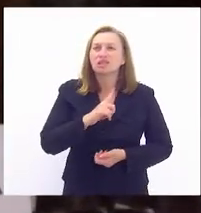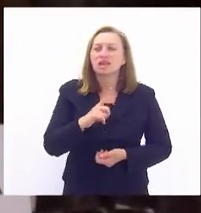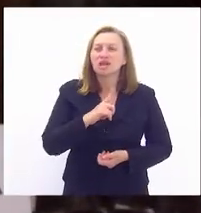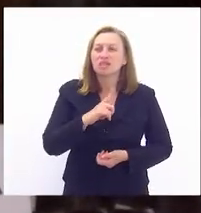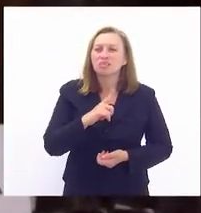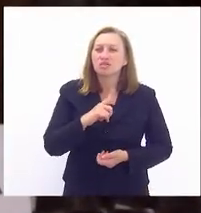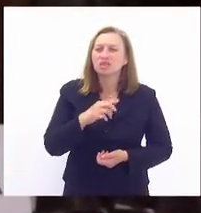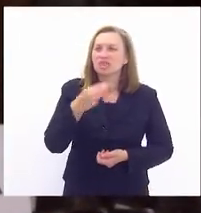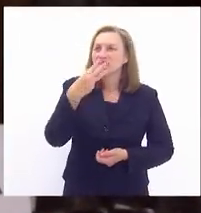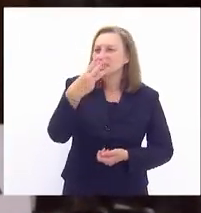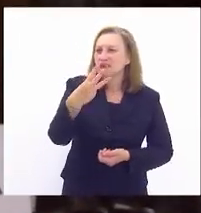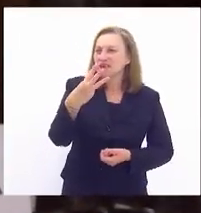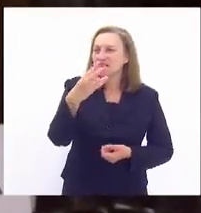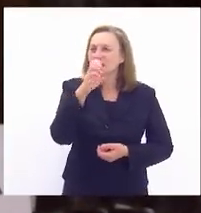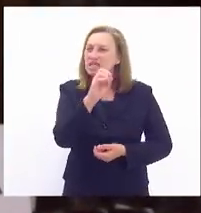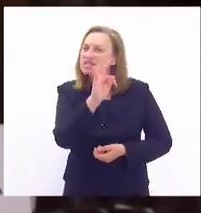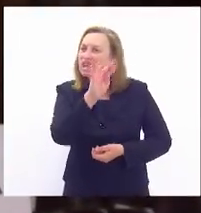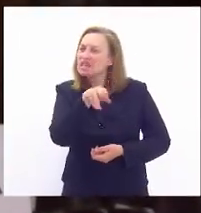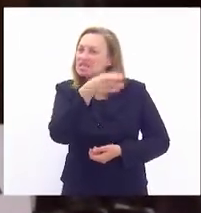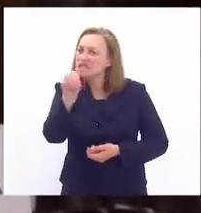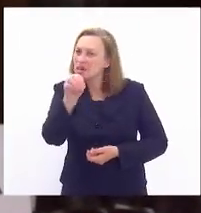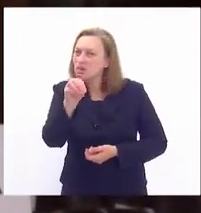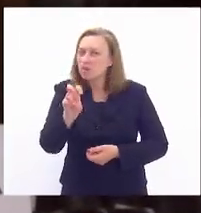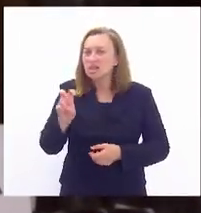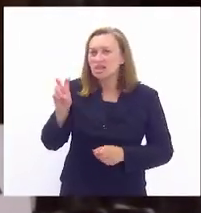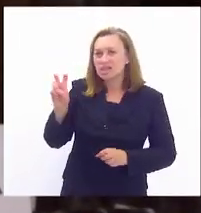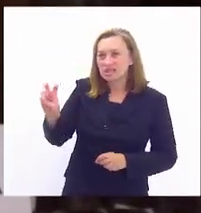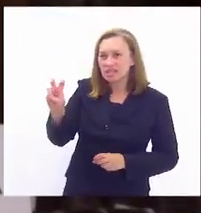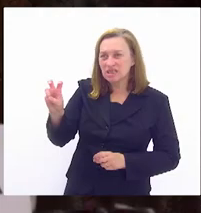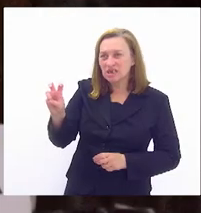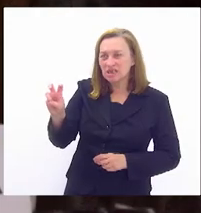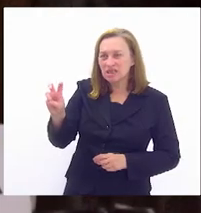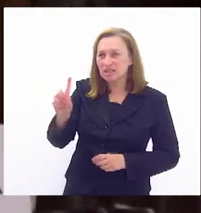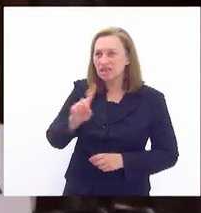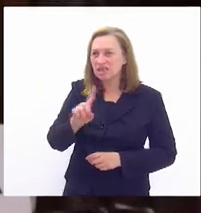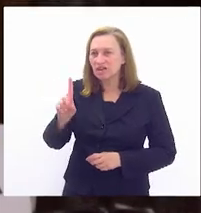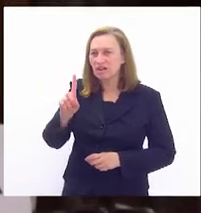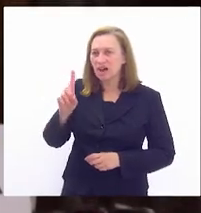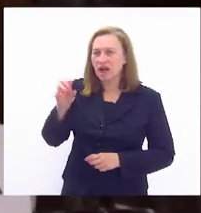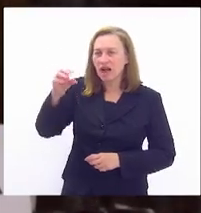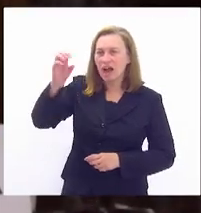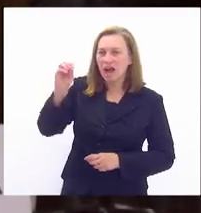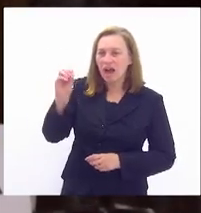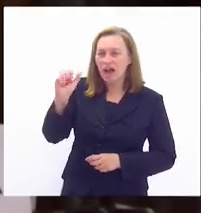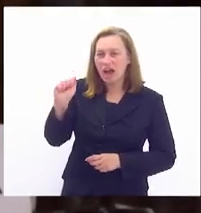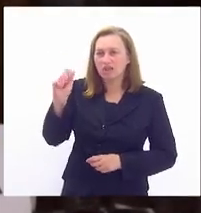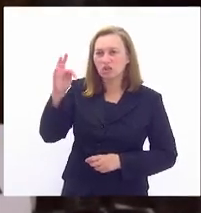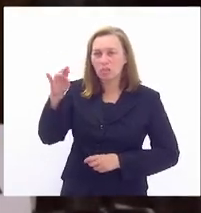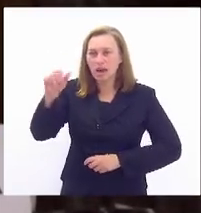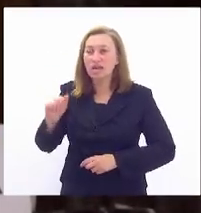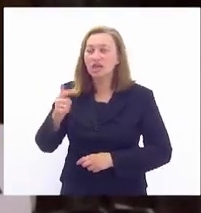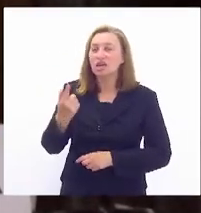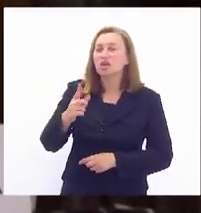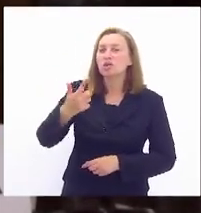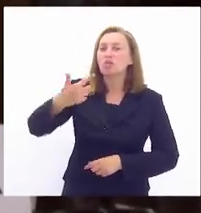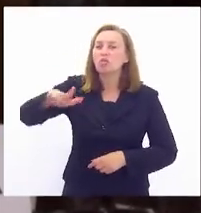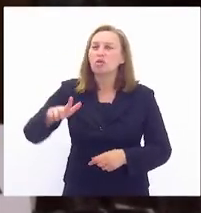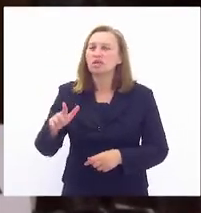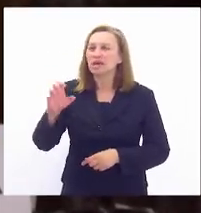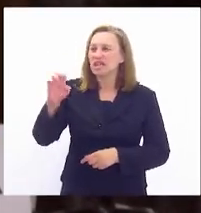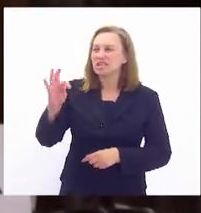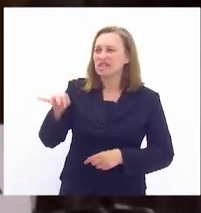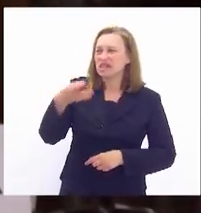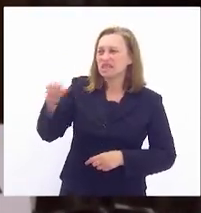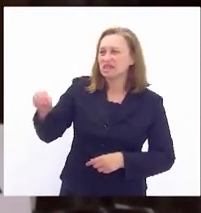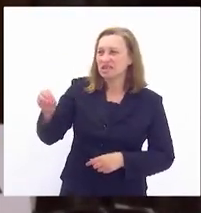são 3 estações automáticas, 5 estações semiautomáticas e 1 estação meteorológica. Isso compõe a rede